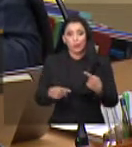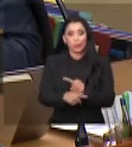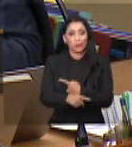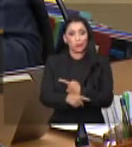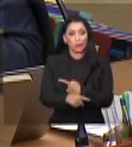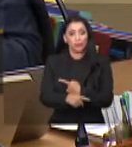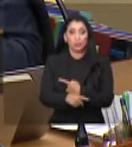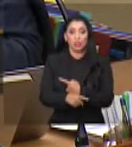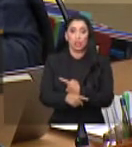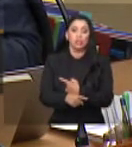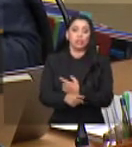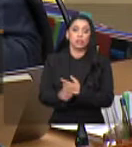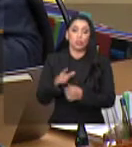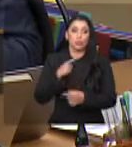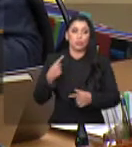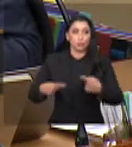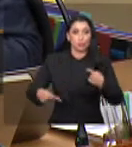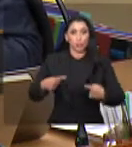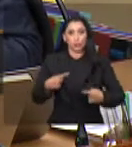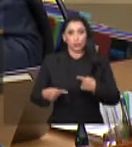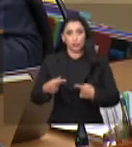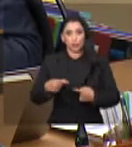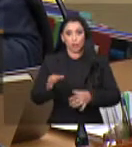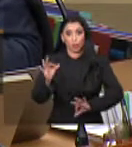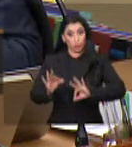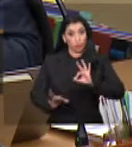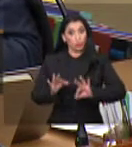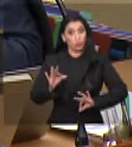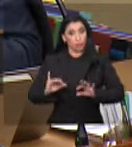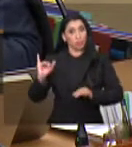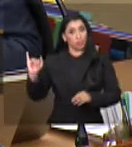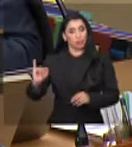ou de uma discussão jurídica relevante